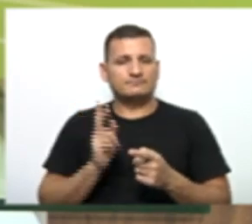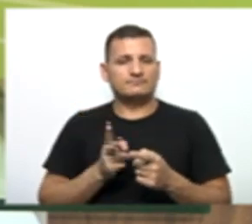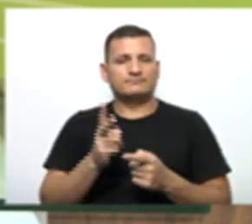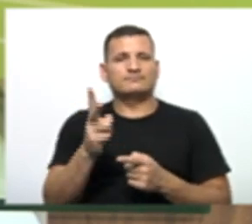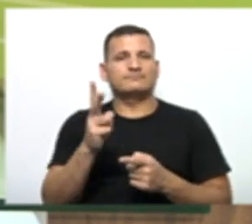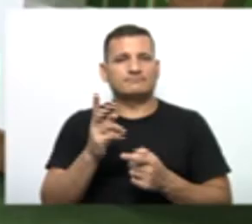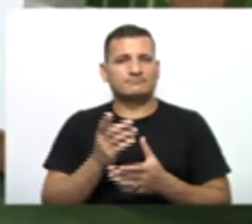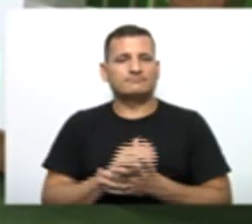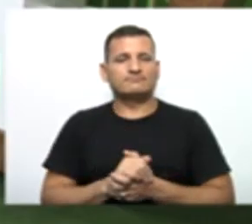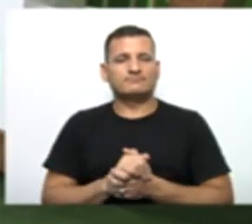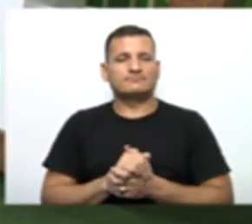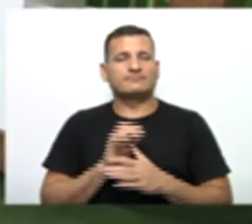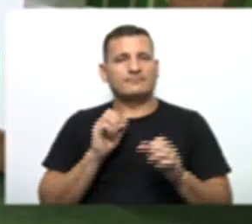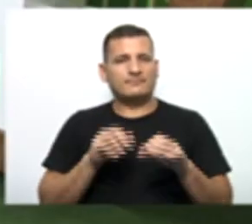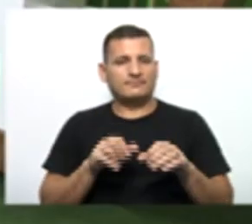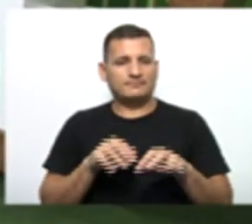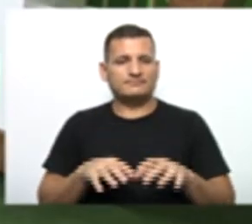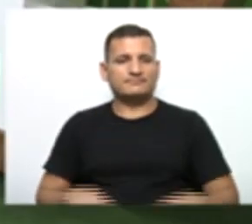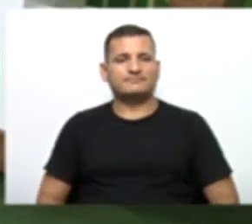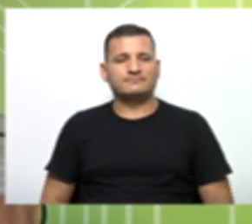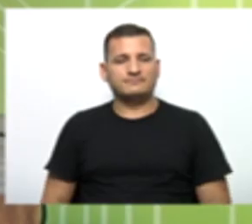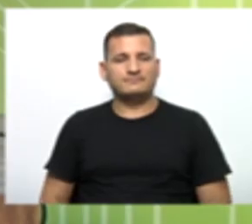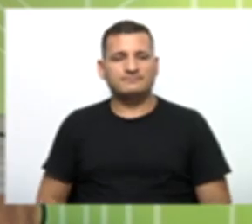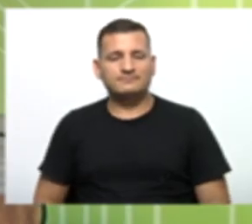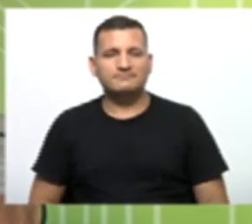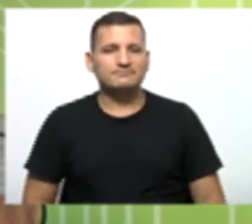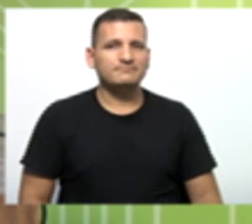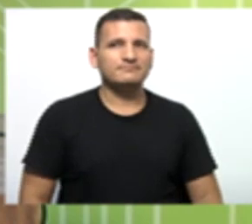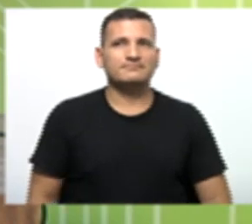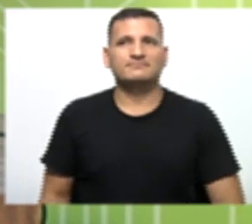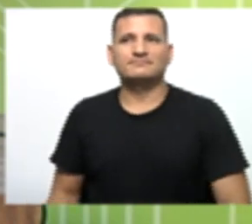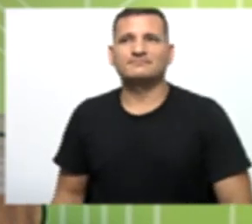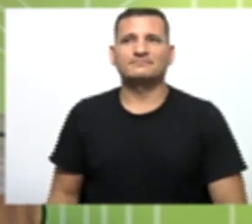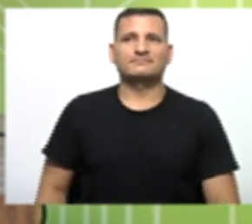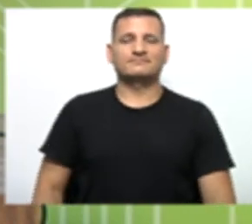força total. Com certeza.